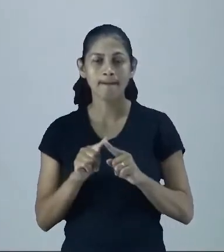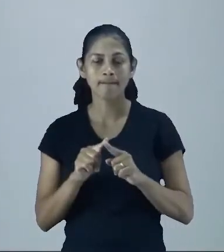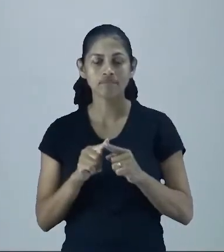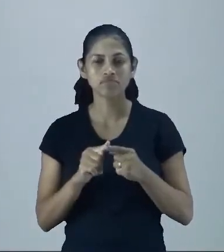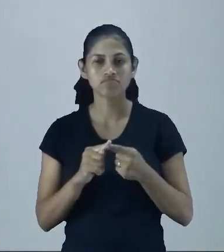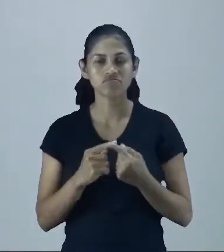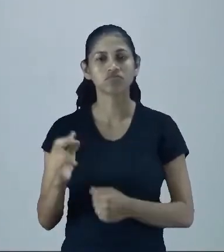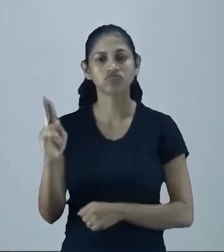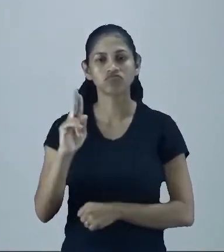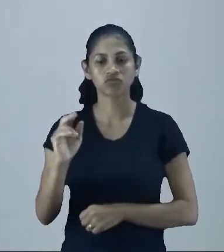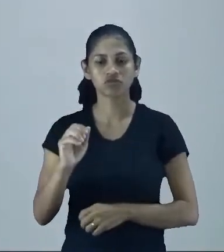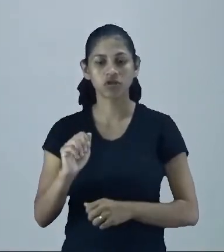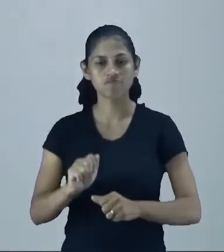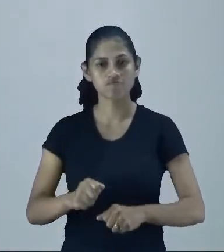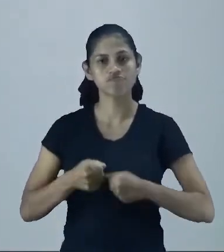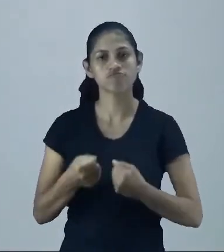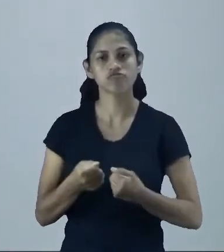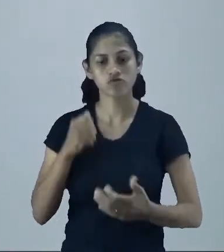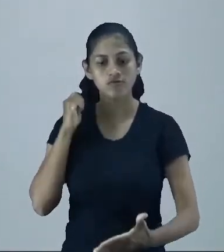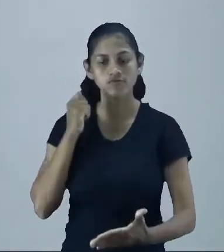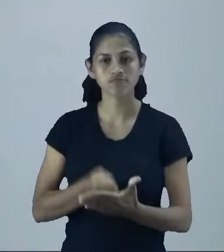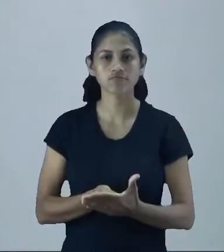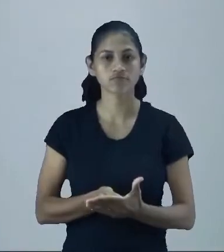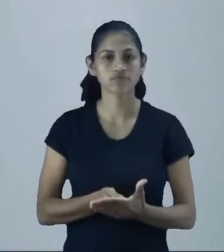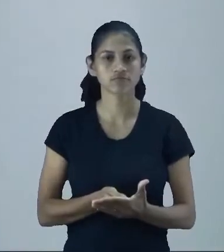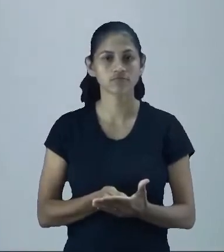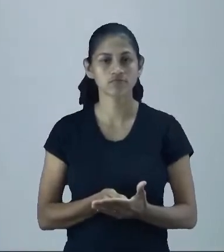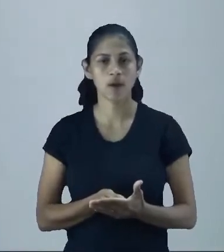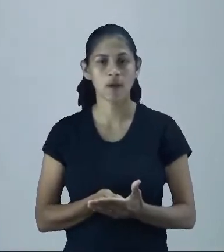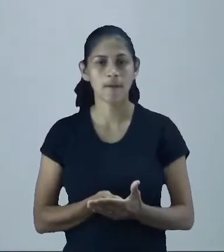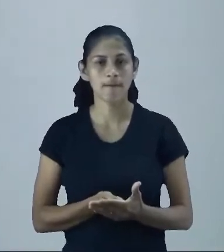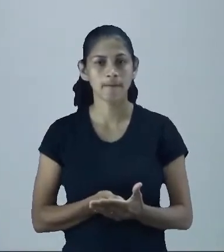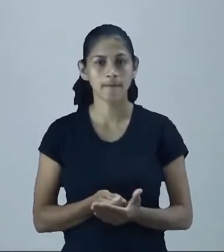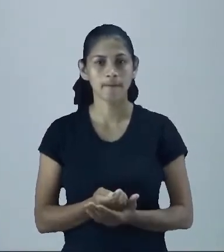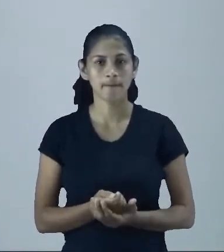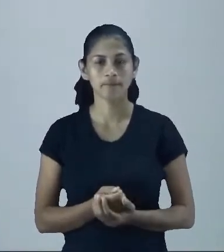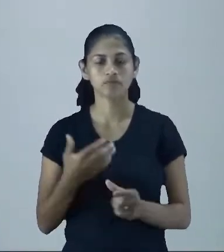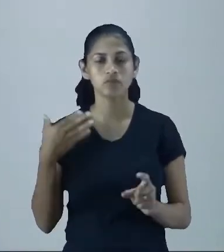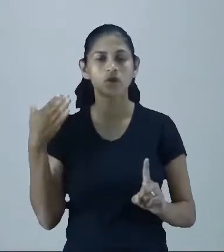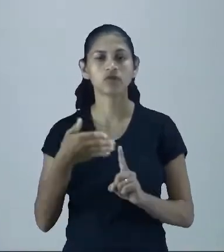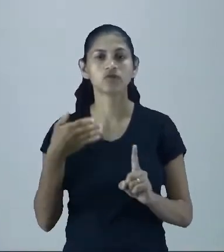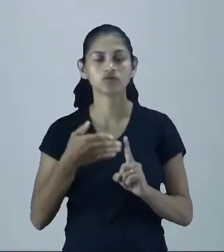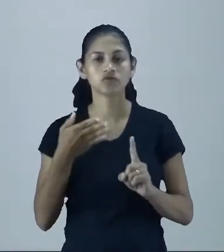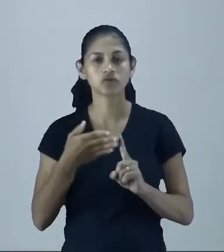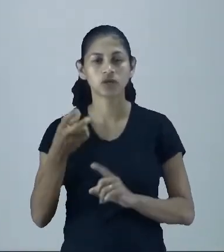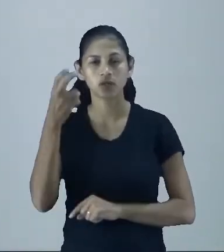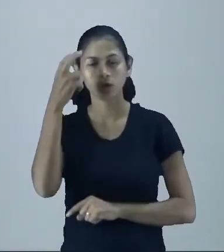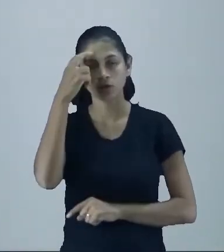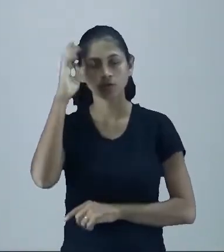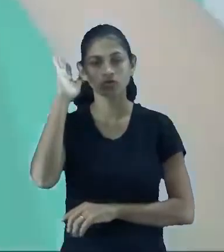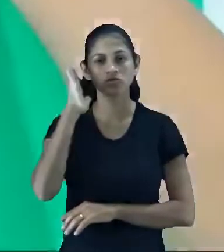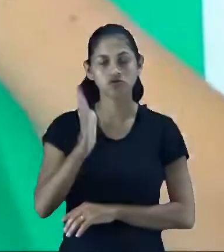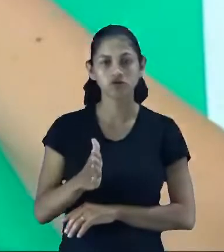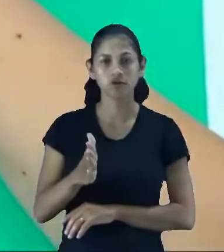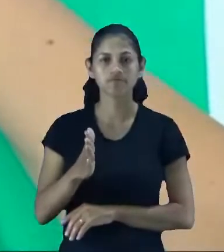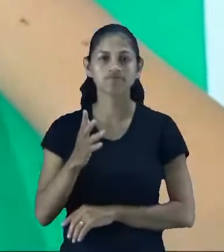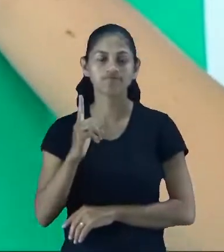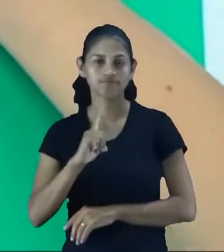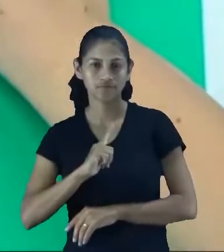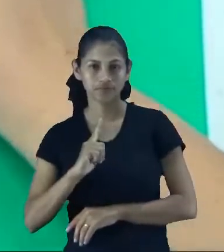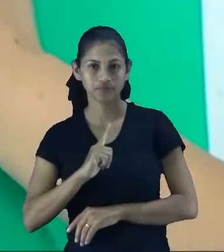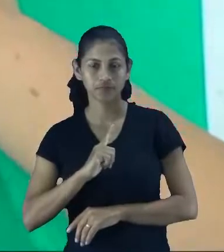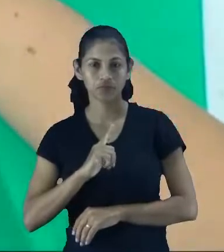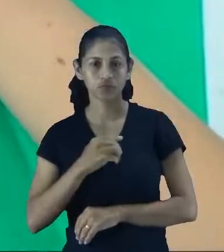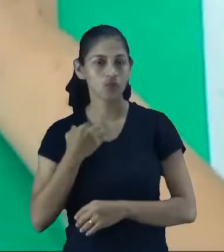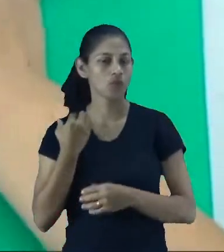força para influenciar os índios de uma forma, influenciar na cultura que eles já tinham, como